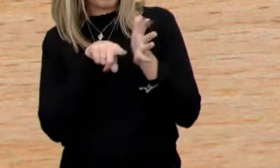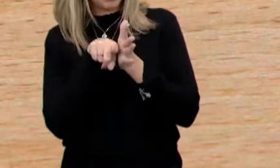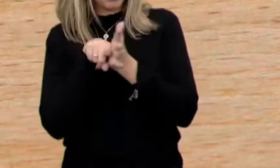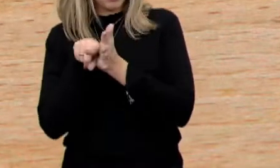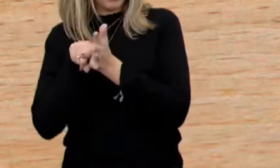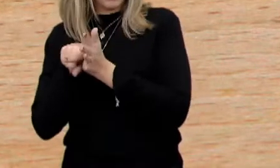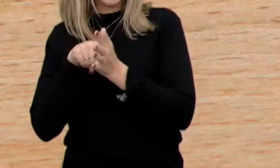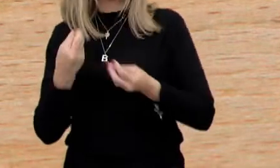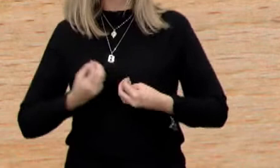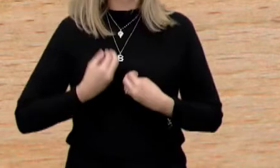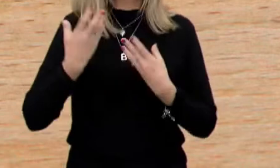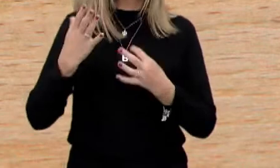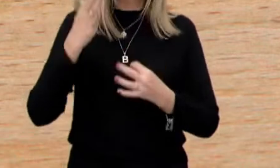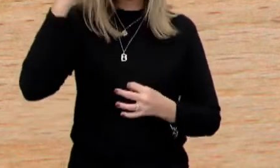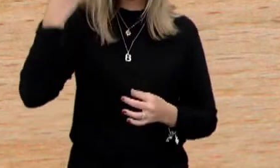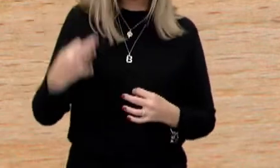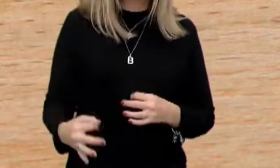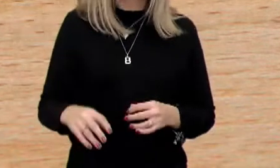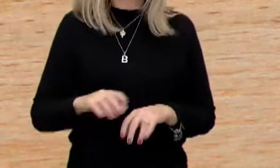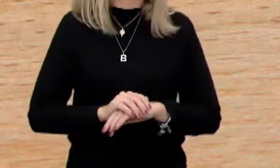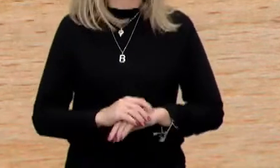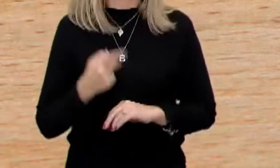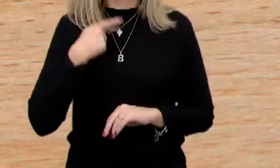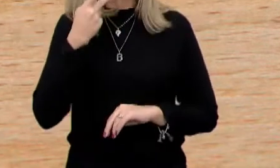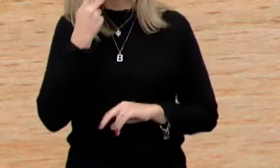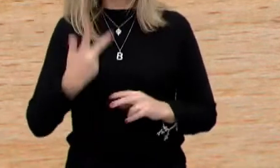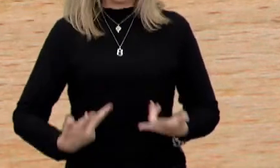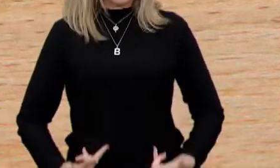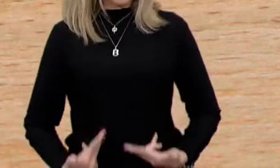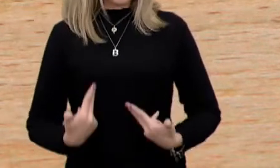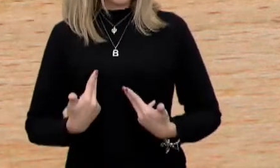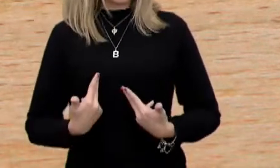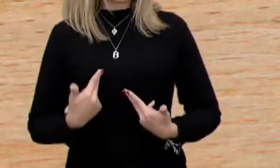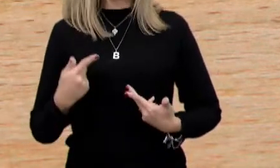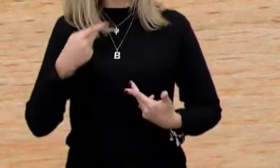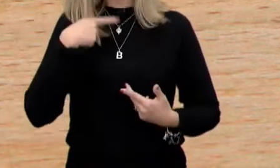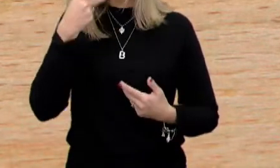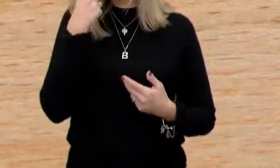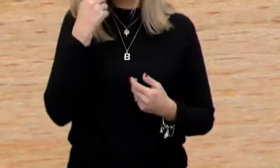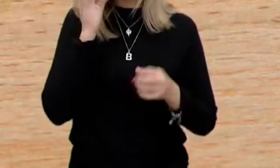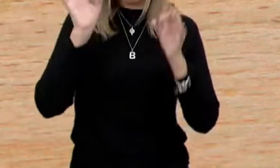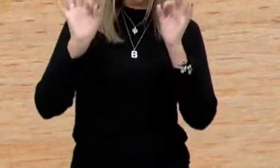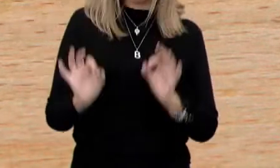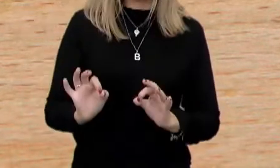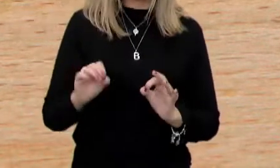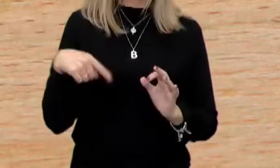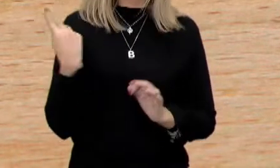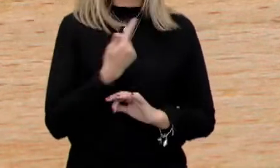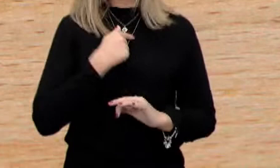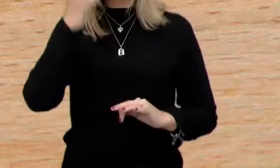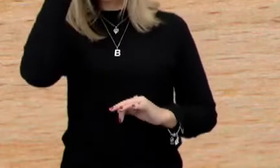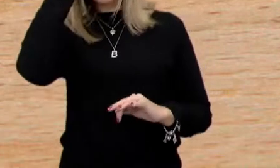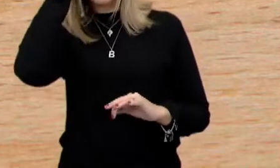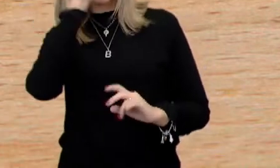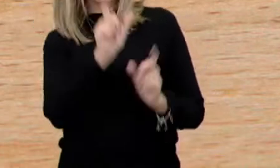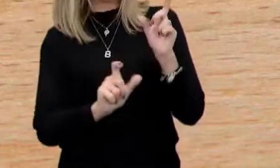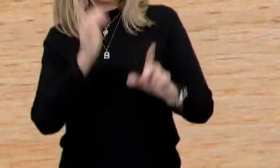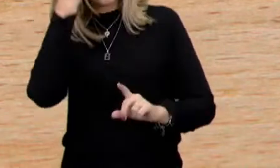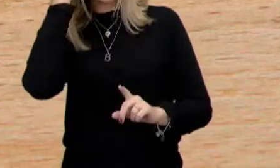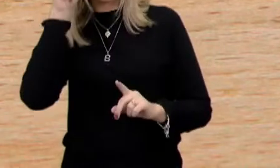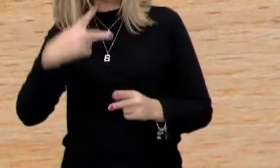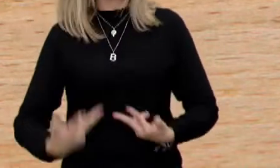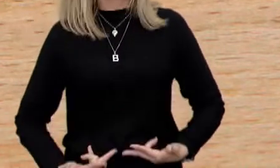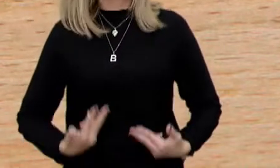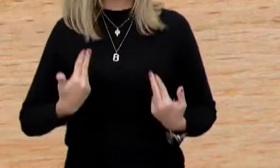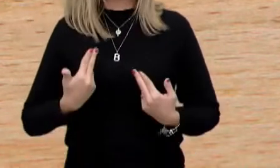pesquisa das informações corretas, por exemplo, a gente vai falando de castração, eu falei da adequação, né? Quando a gente pensa no indivíduo que é castrado, é a